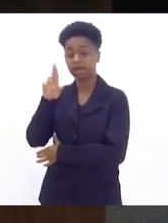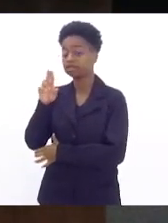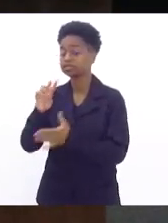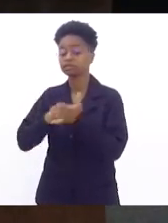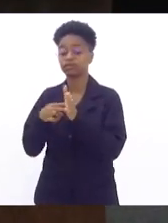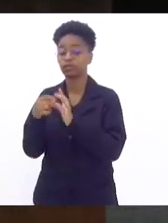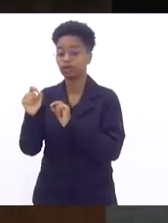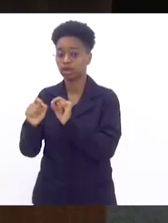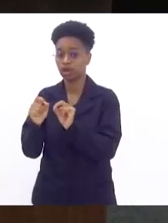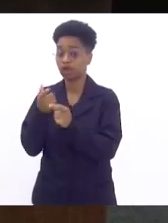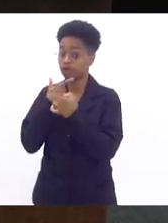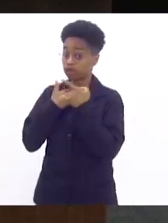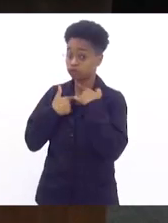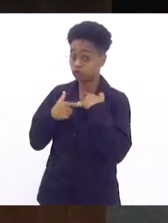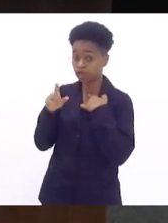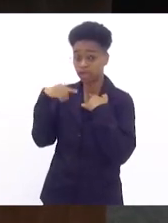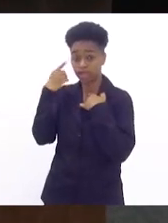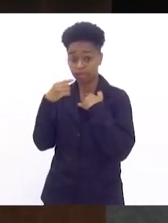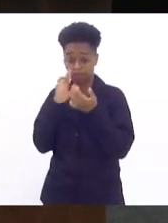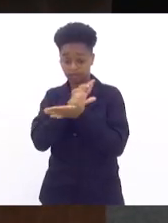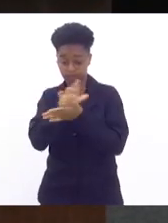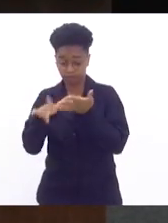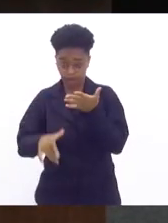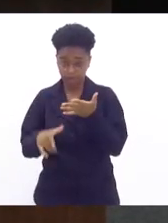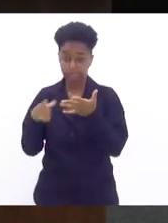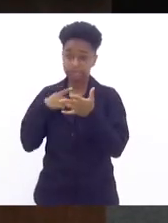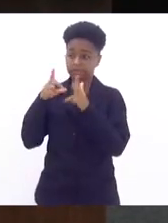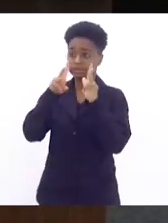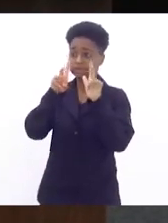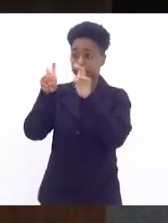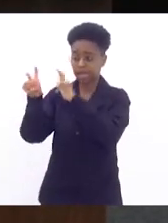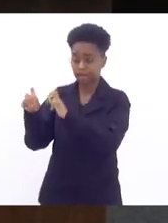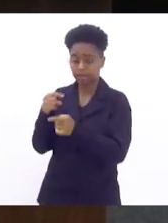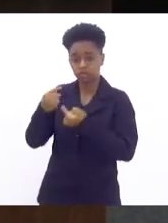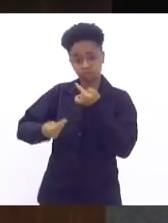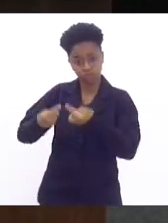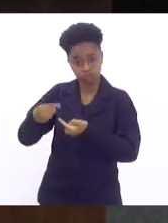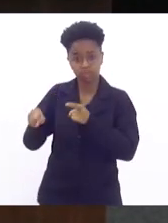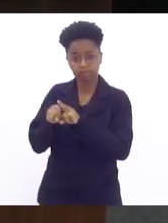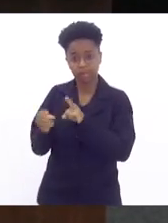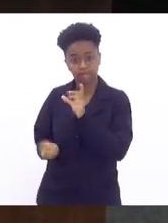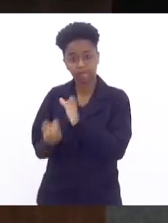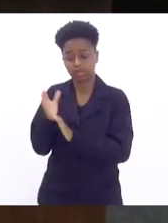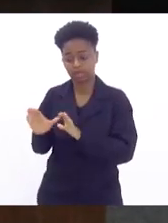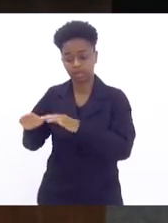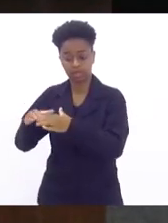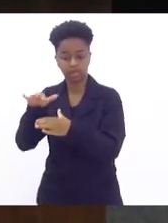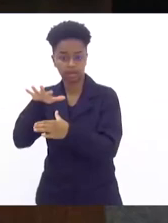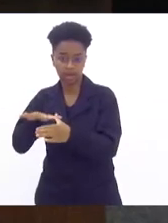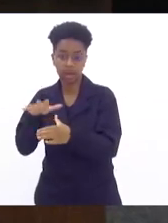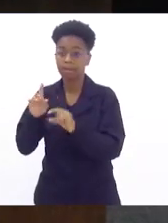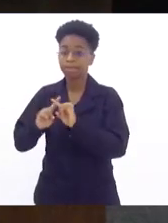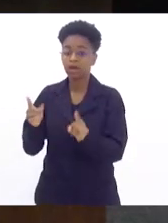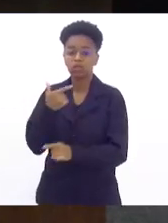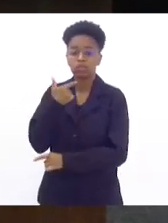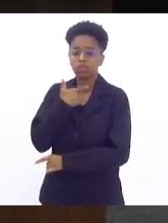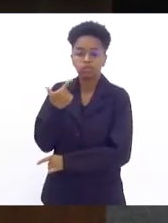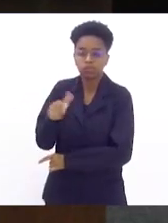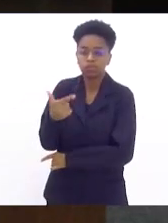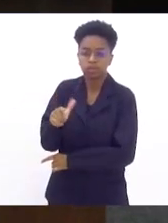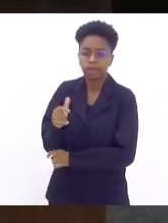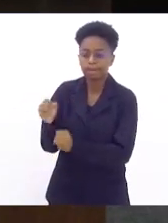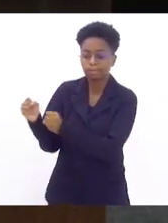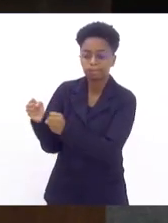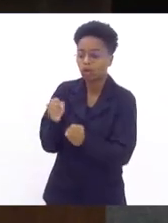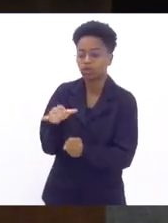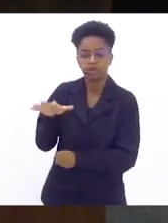de abordar a determinado tema e fazer uma frente mas não tem poder à frente